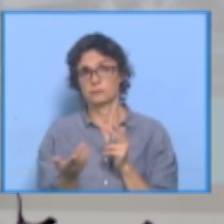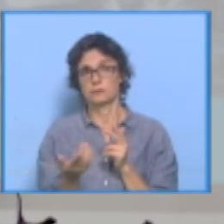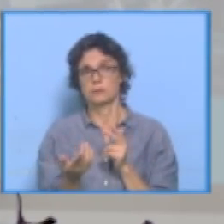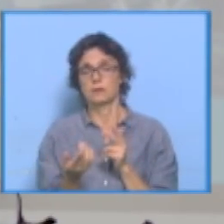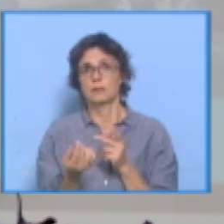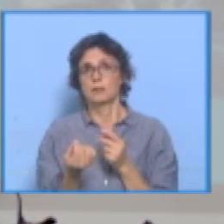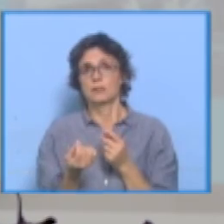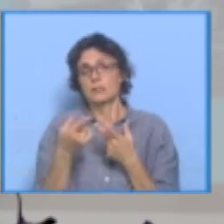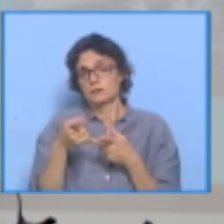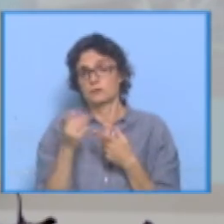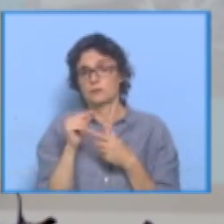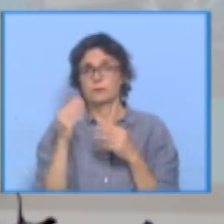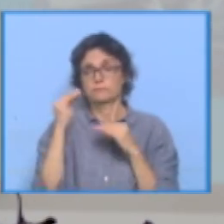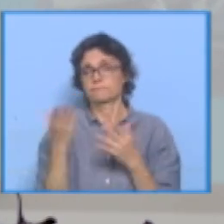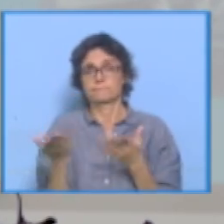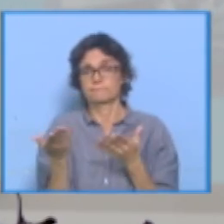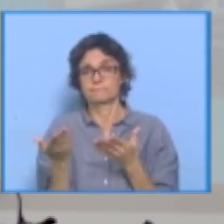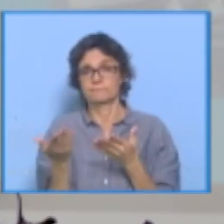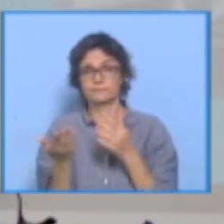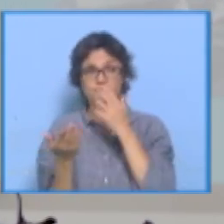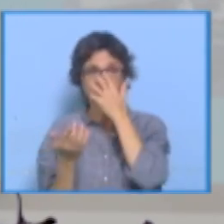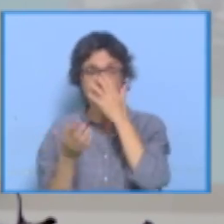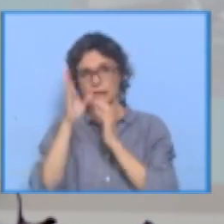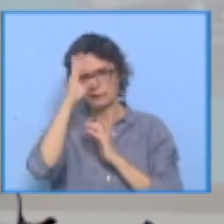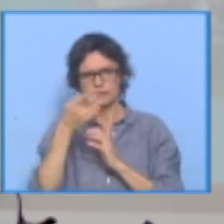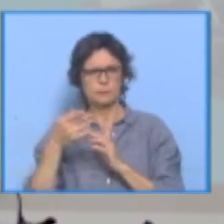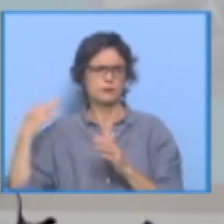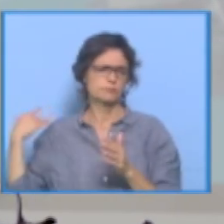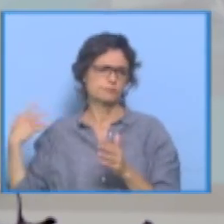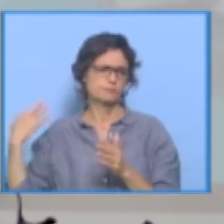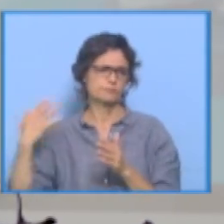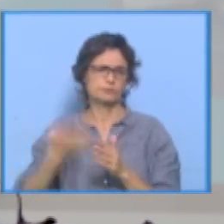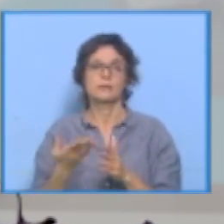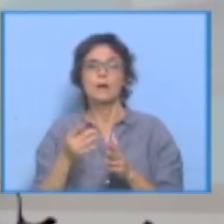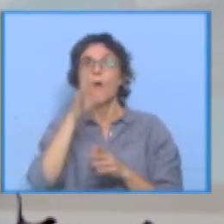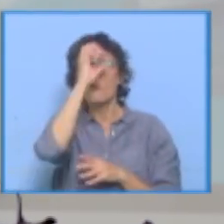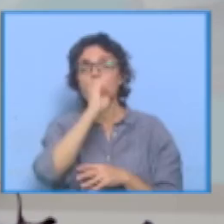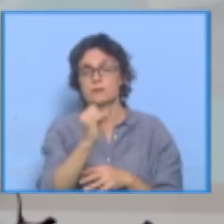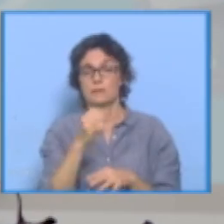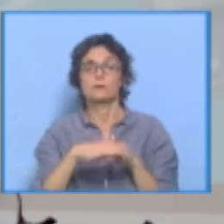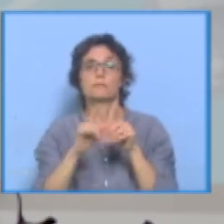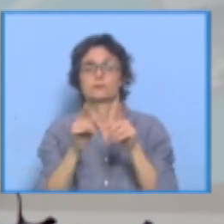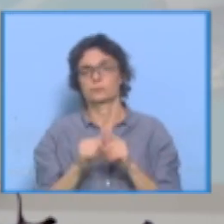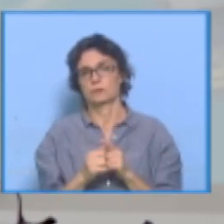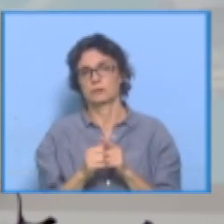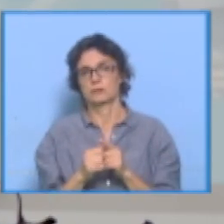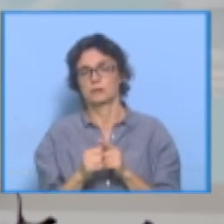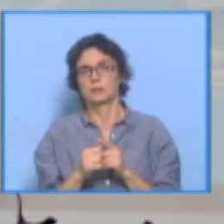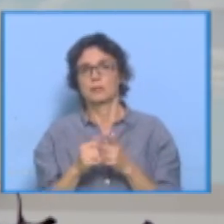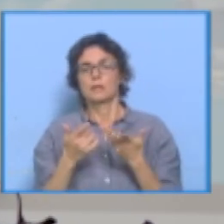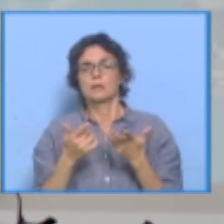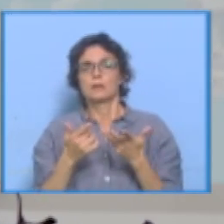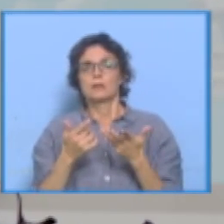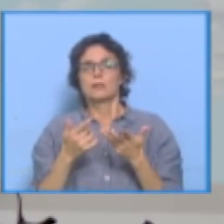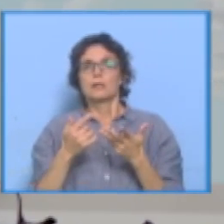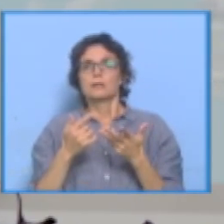pedagógica, não é? Porque é evidente que já há muito tempo que é assim. O Estado, em vez de deixar à iniciativa privada que ela